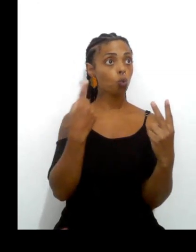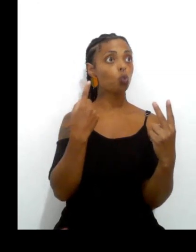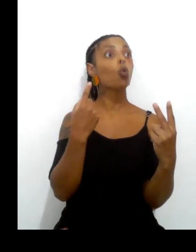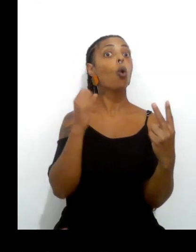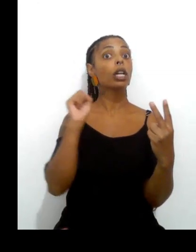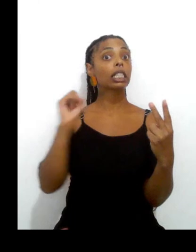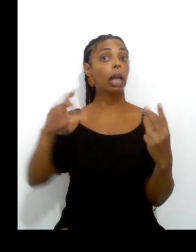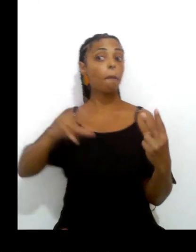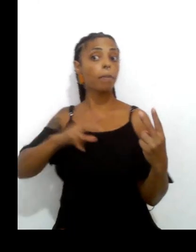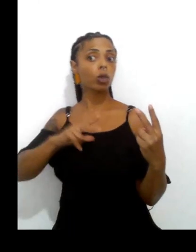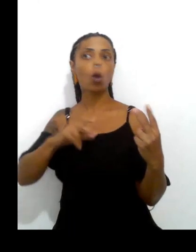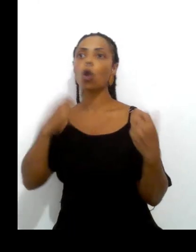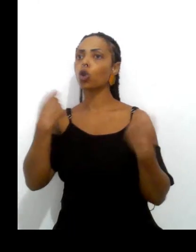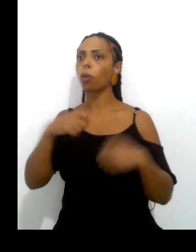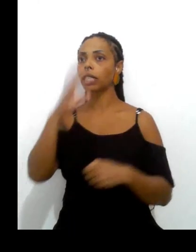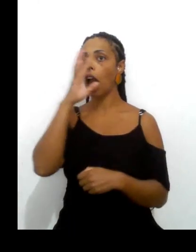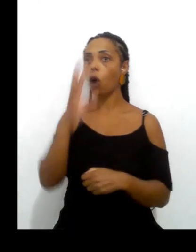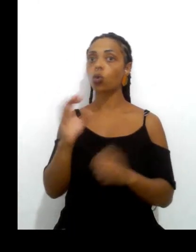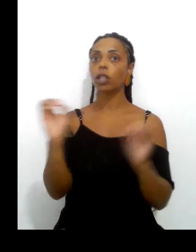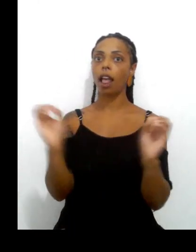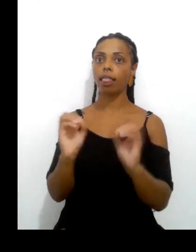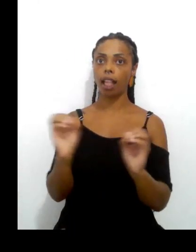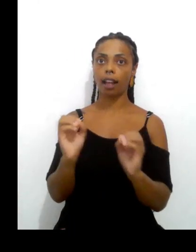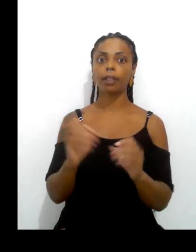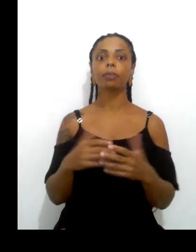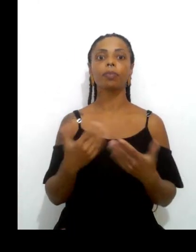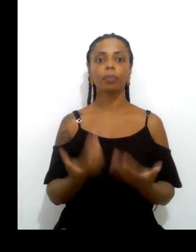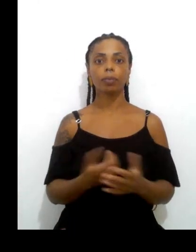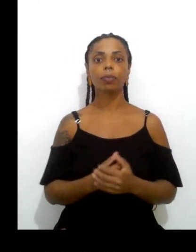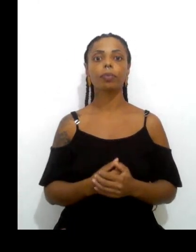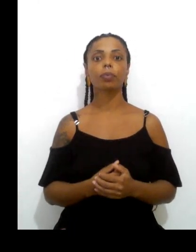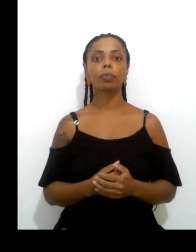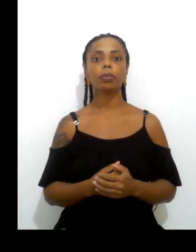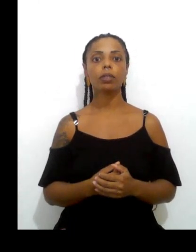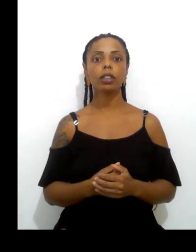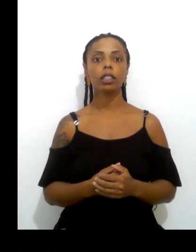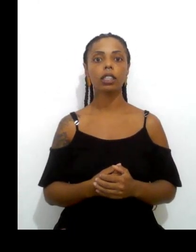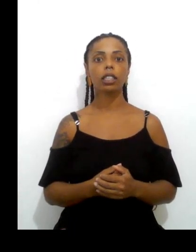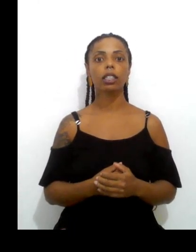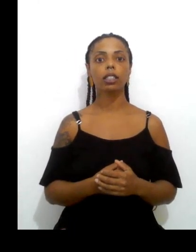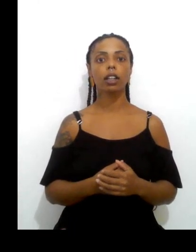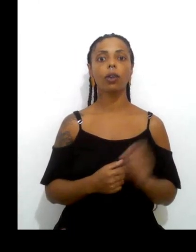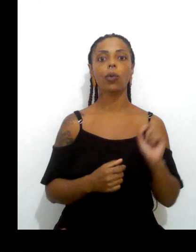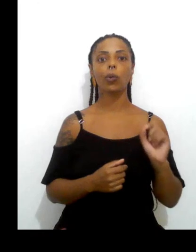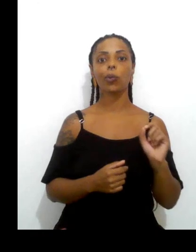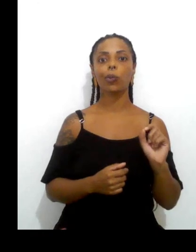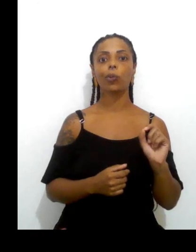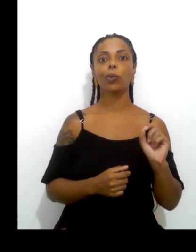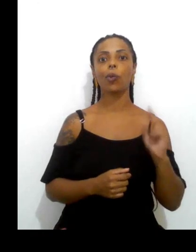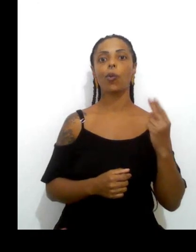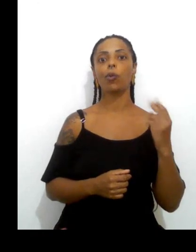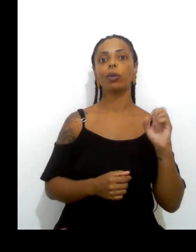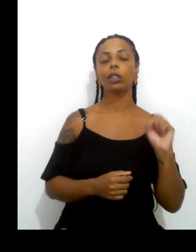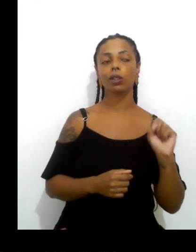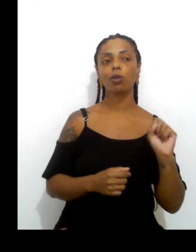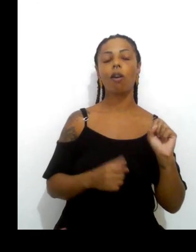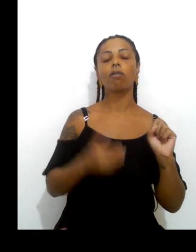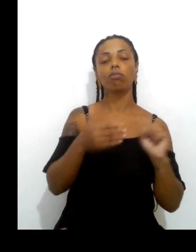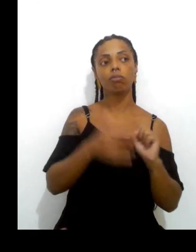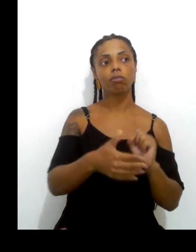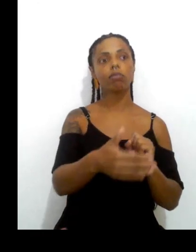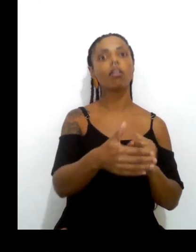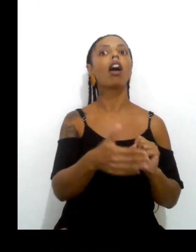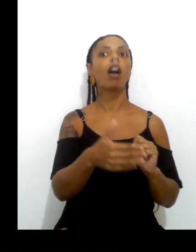paradoxo homossexuais como homossexuais eram tornados foram tornados aceitáveis publicamente